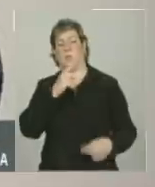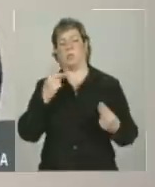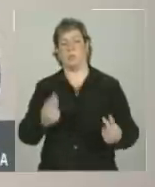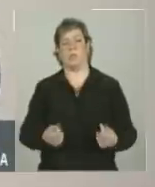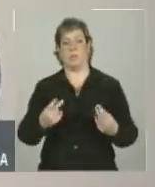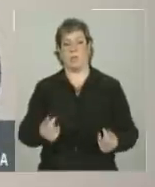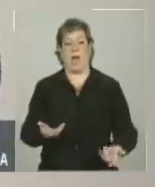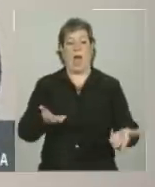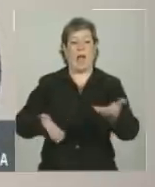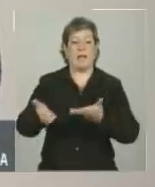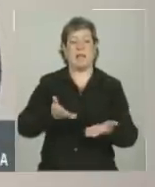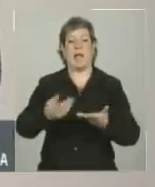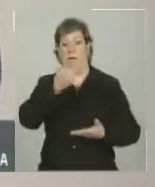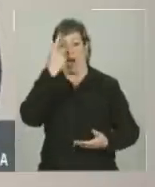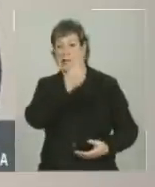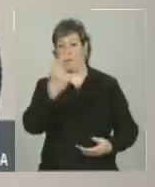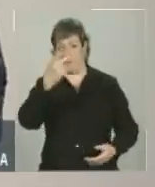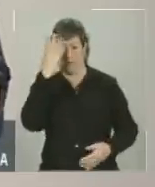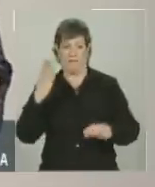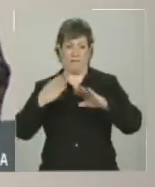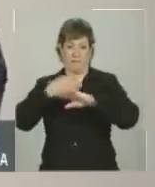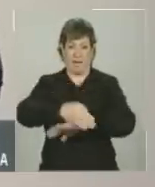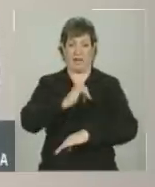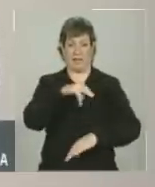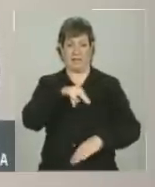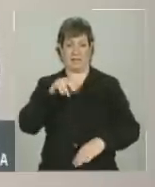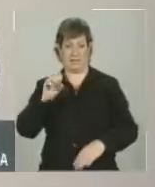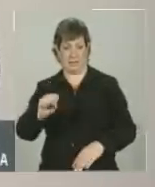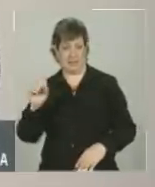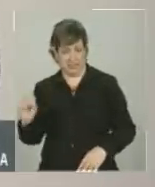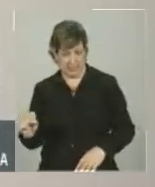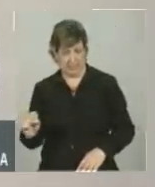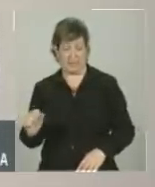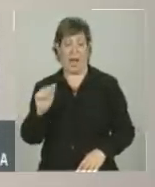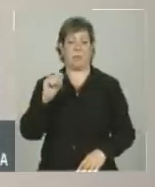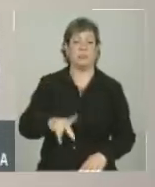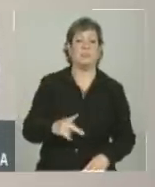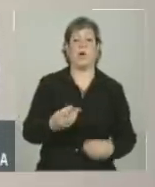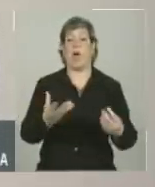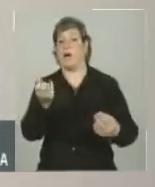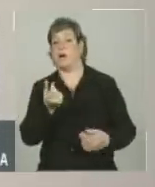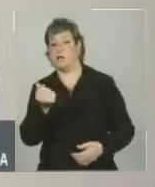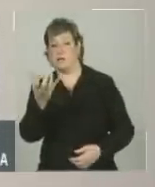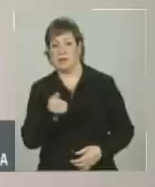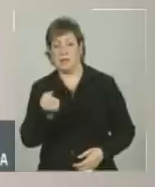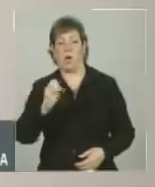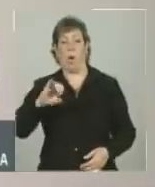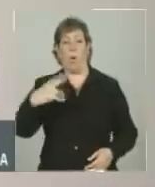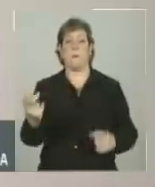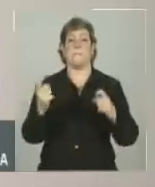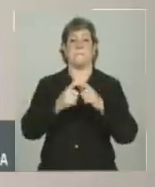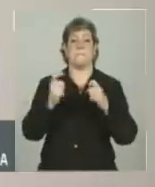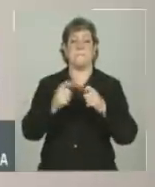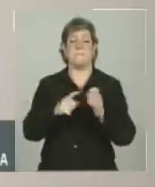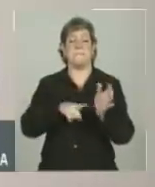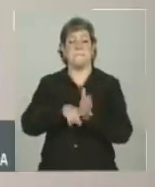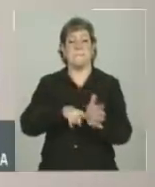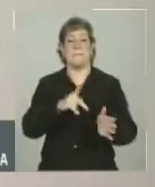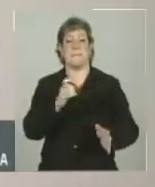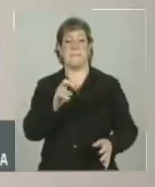cada pessoa que procurou o serviço de aposentadoria ou o serviço médico de